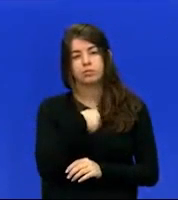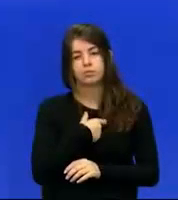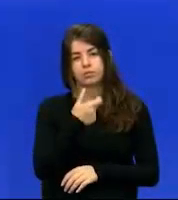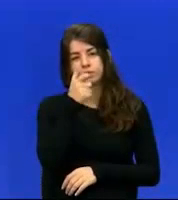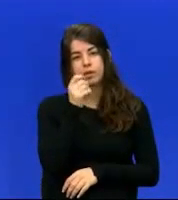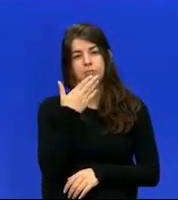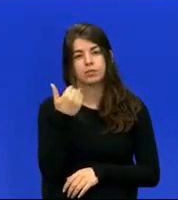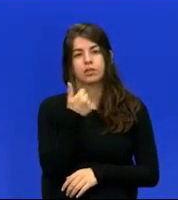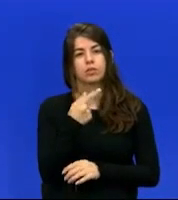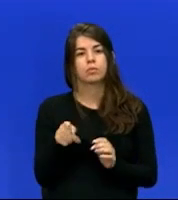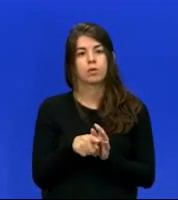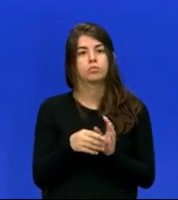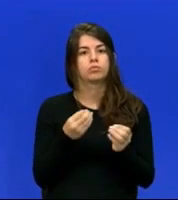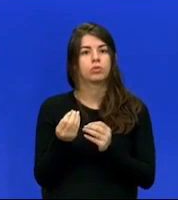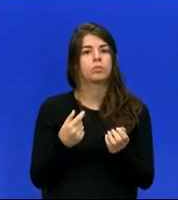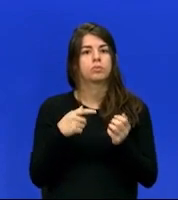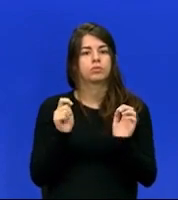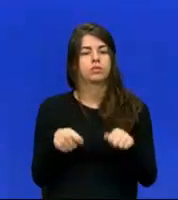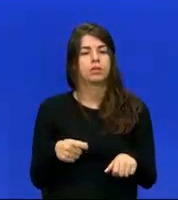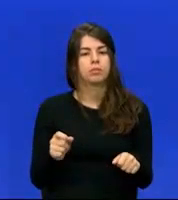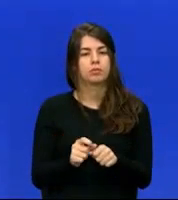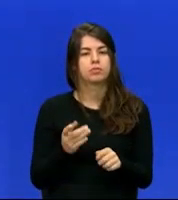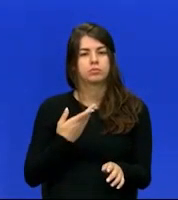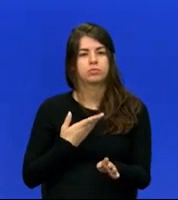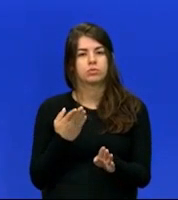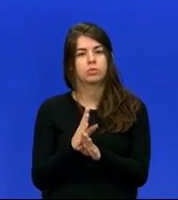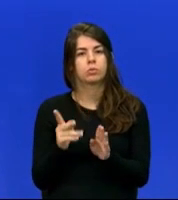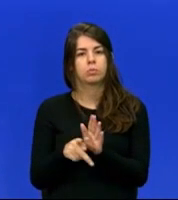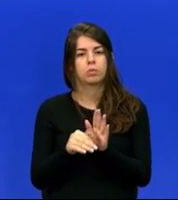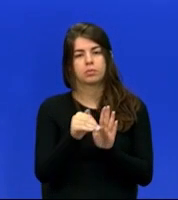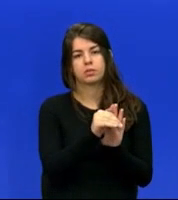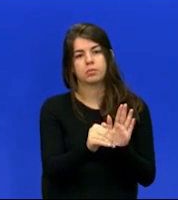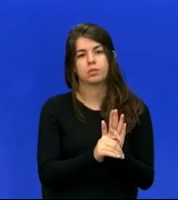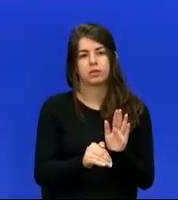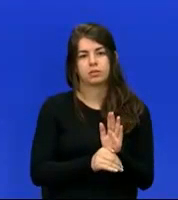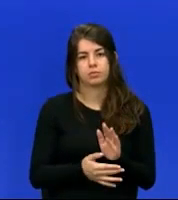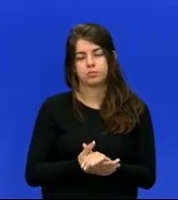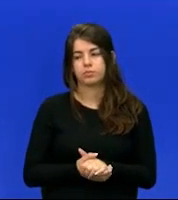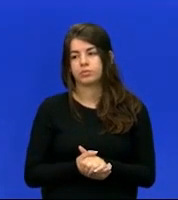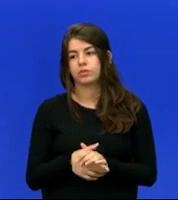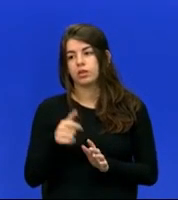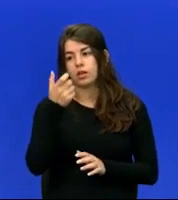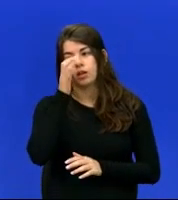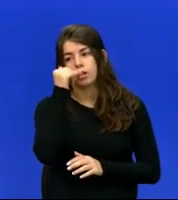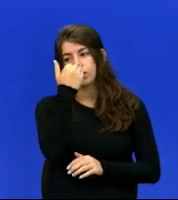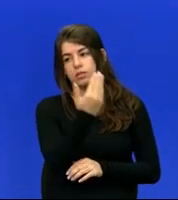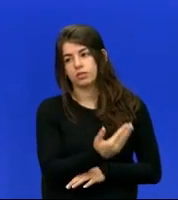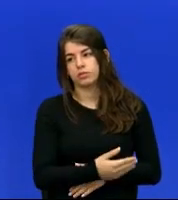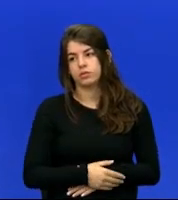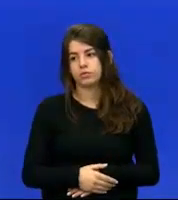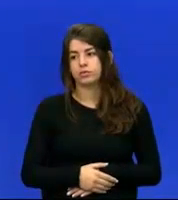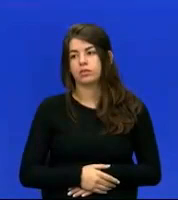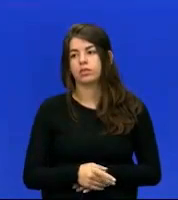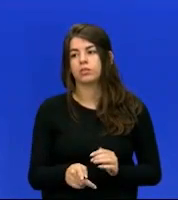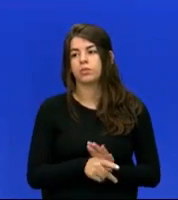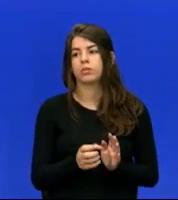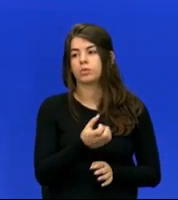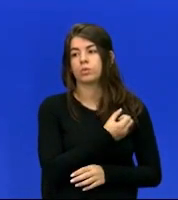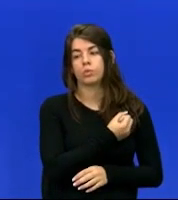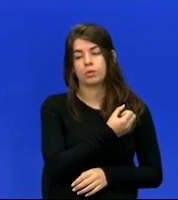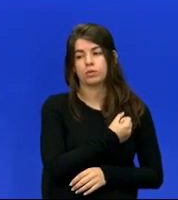uma visualização de como você encontrará essa tabela. Então, aqui no caso, elas estão trabalhando com